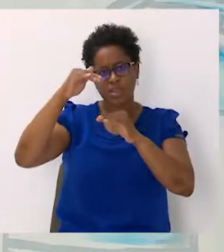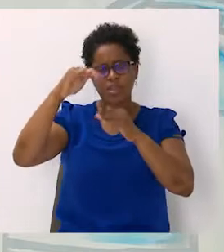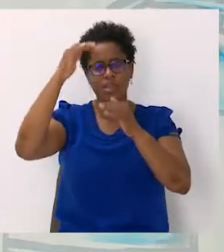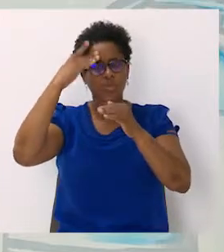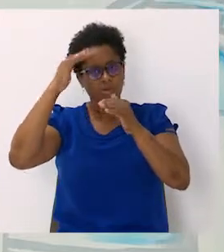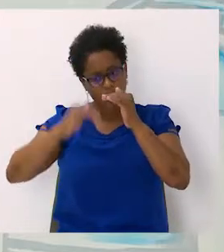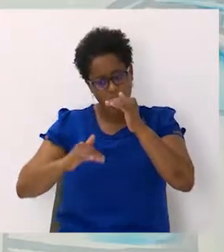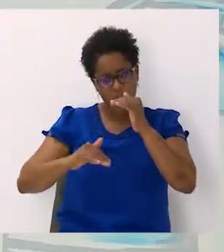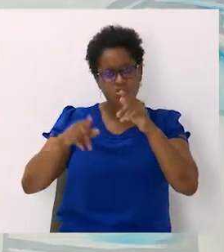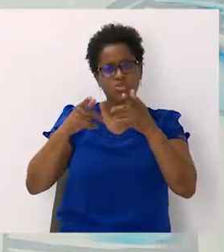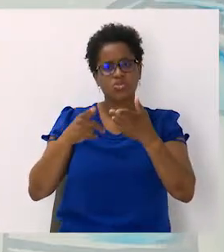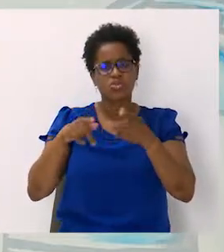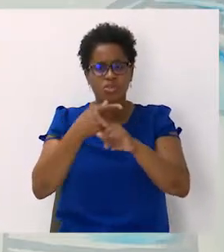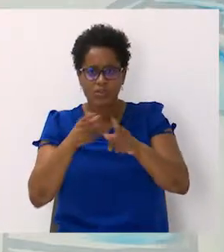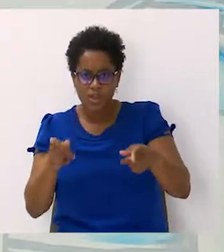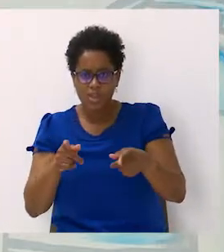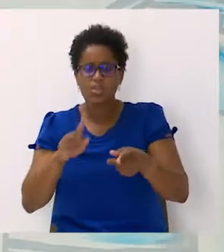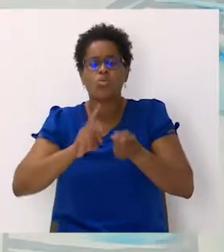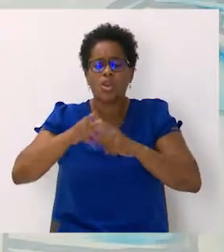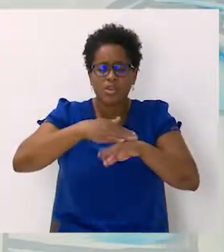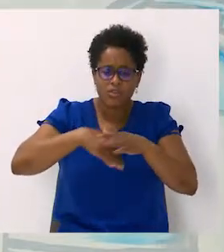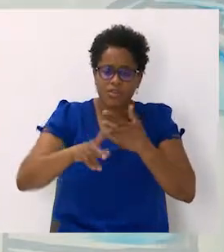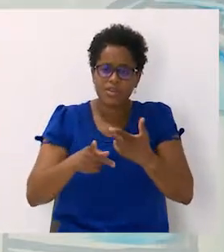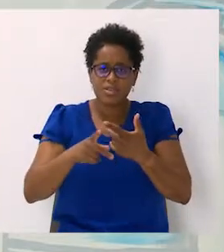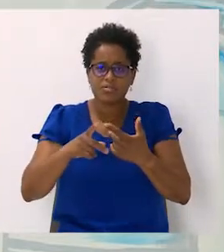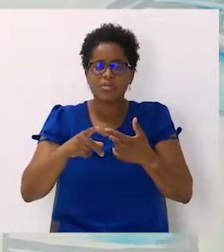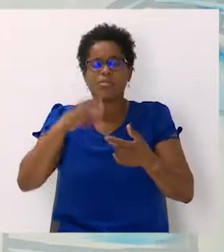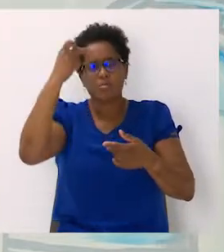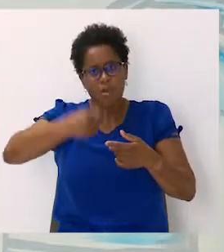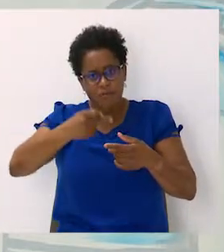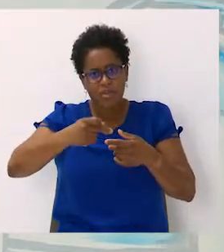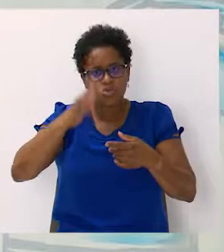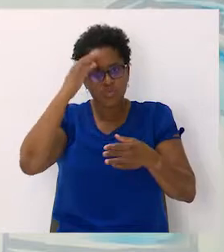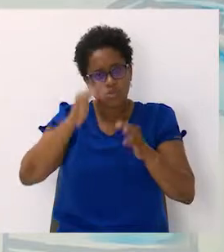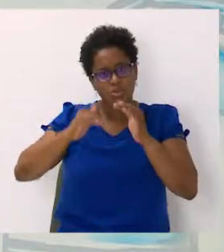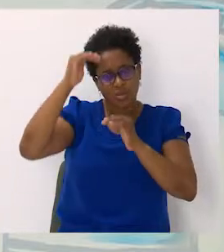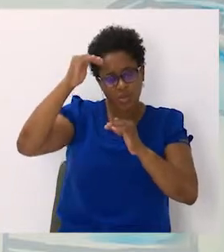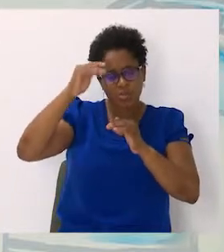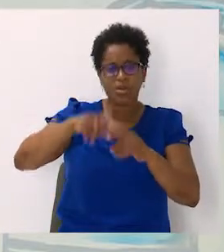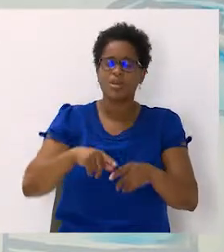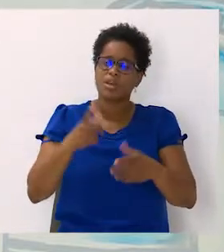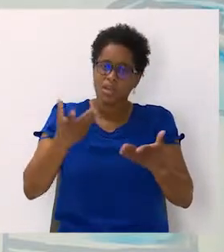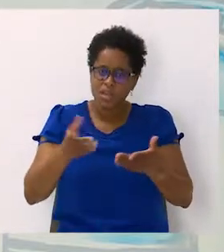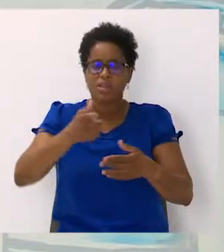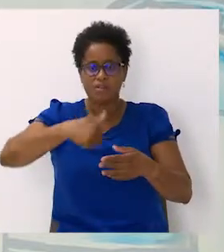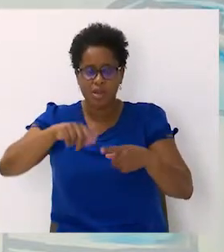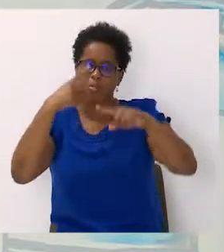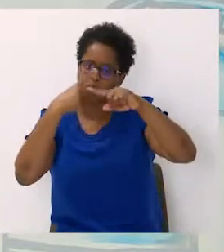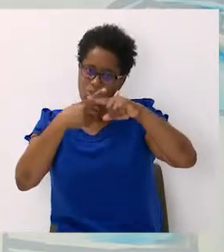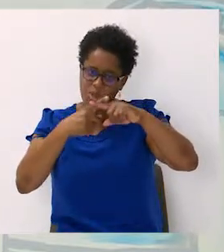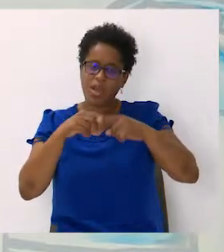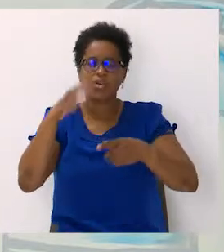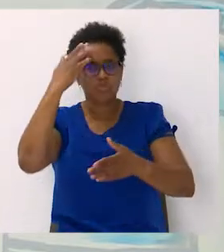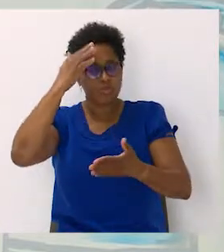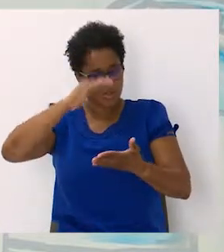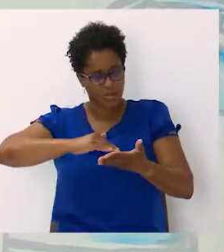bases diferentes. O que é que vamos fazer? Mantém-se os expoentes e vamos